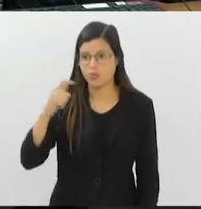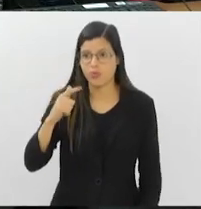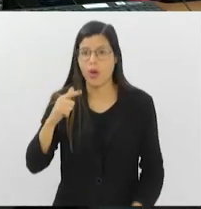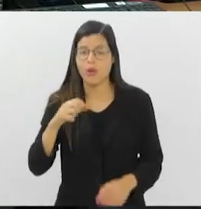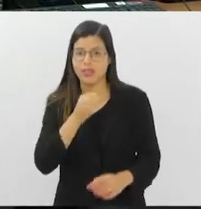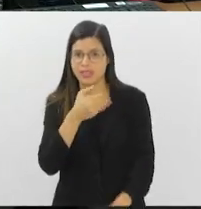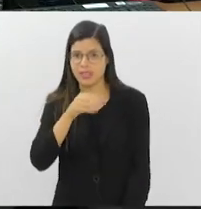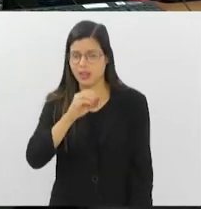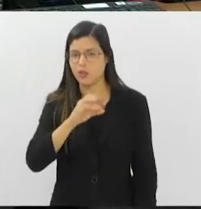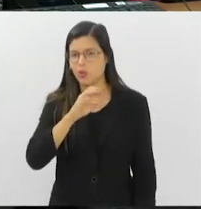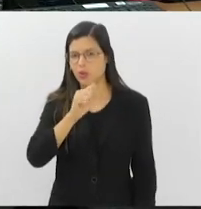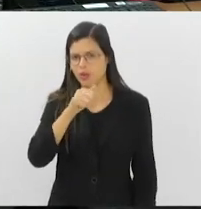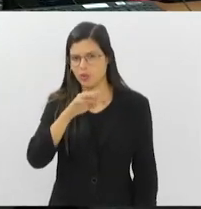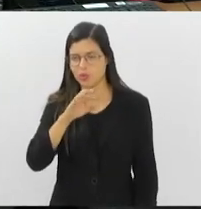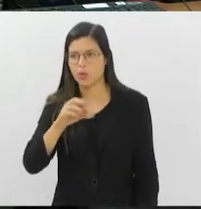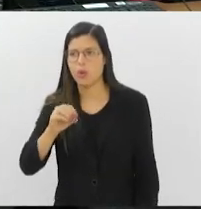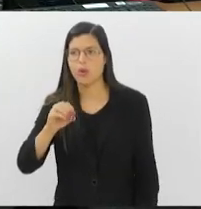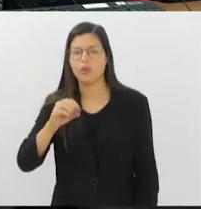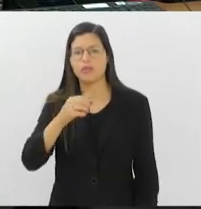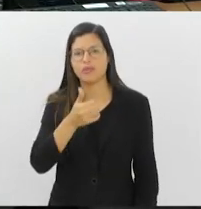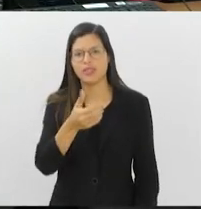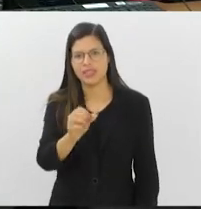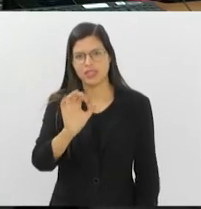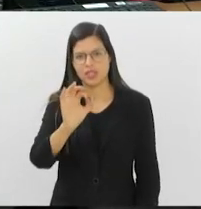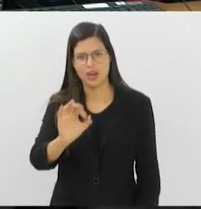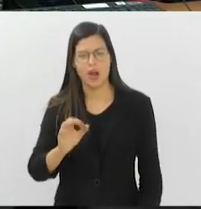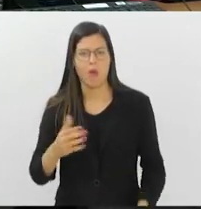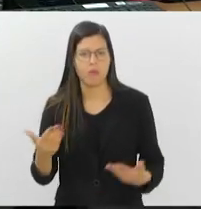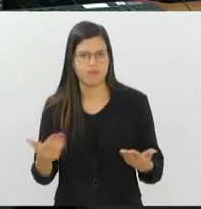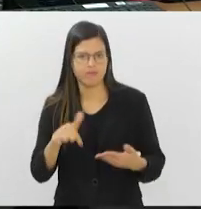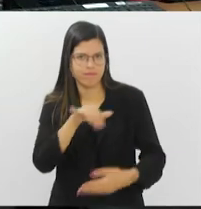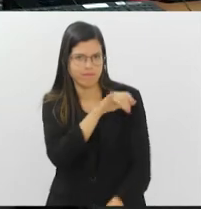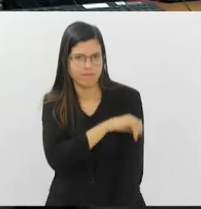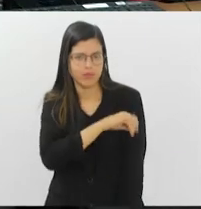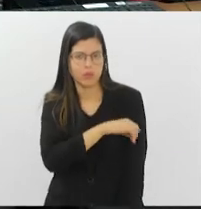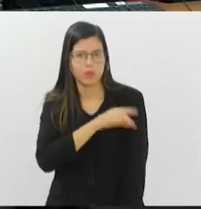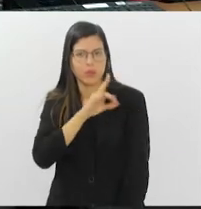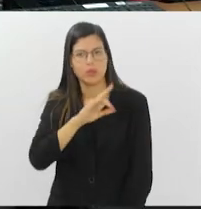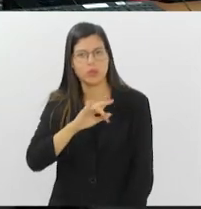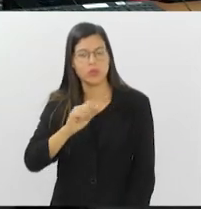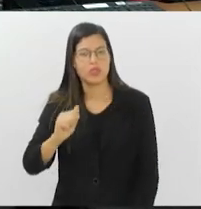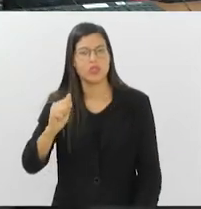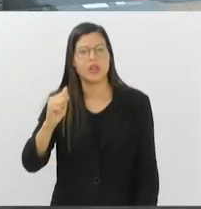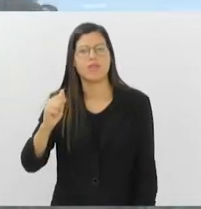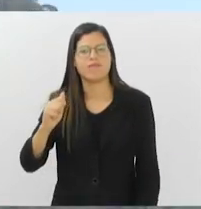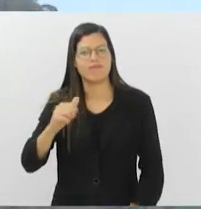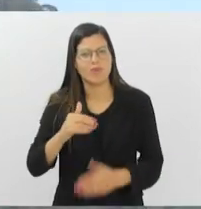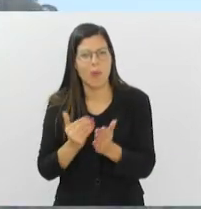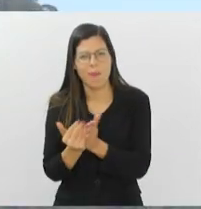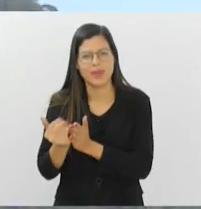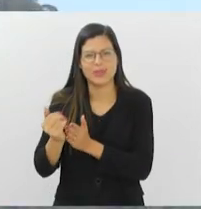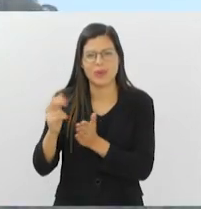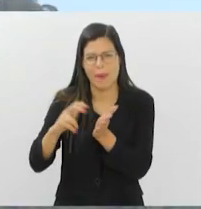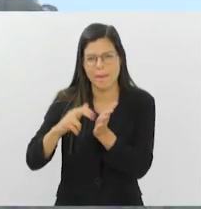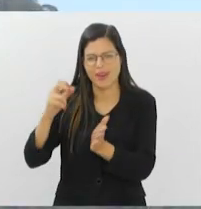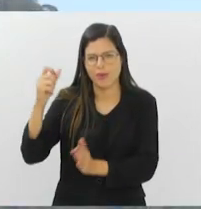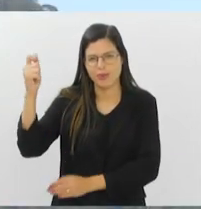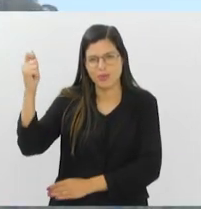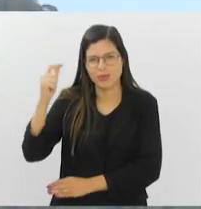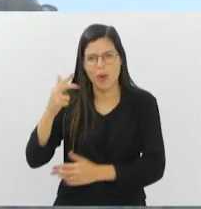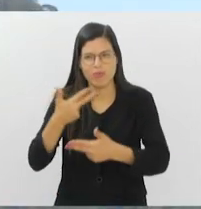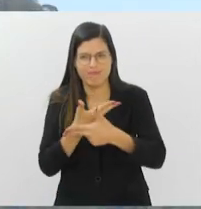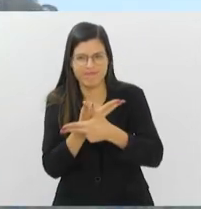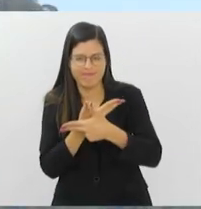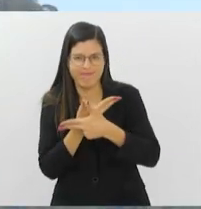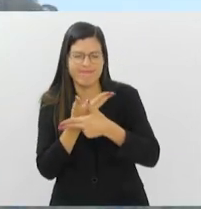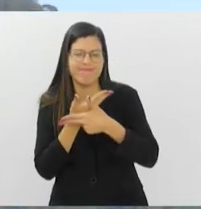16º nesse momento vamos ver agora como está o tempo aqui no Rio de Janeiro de Amanheceu com sol você vê aí o Cristo Redentor dia